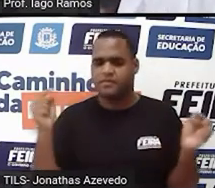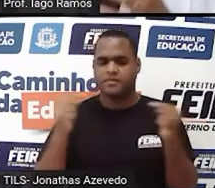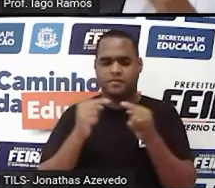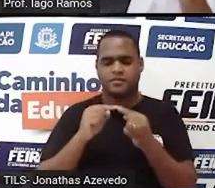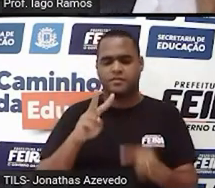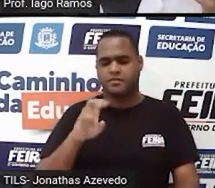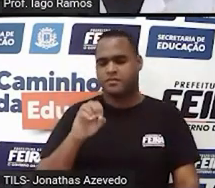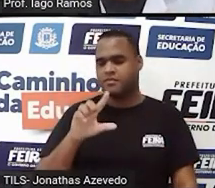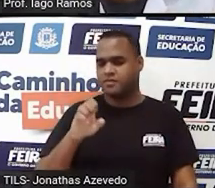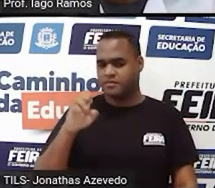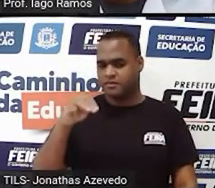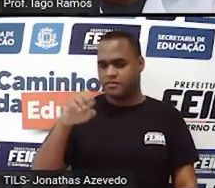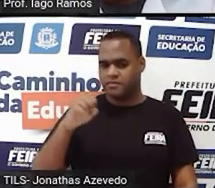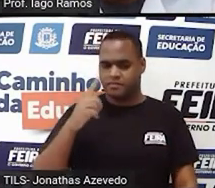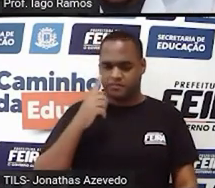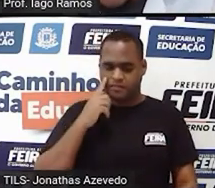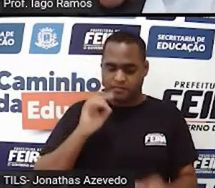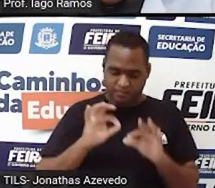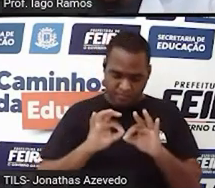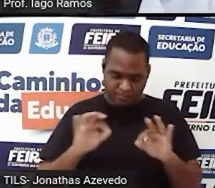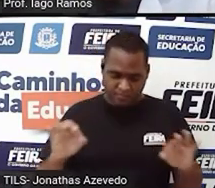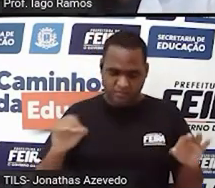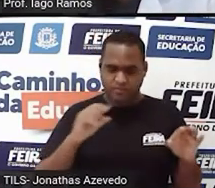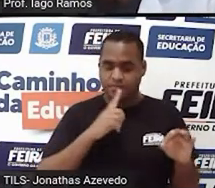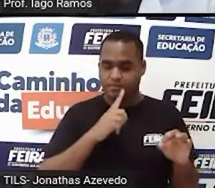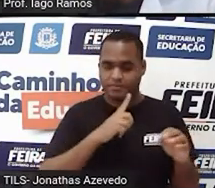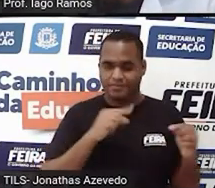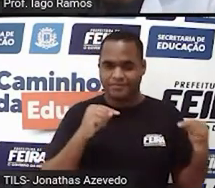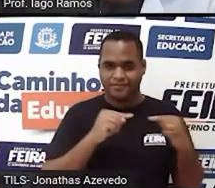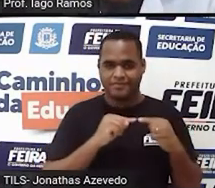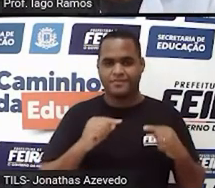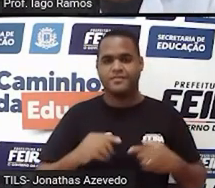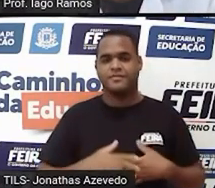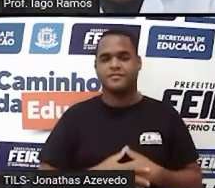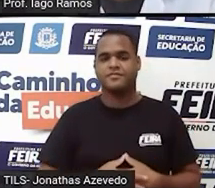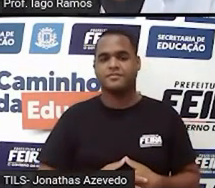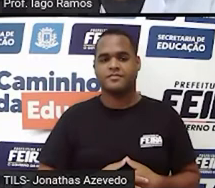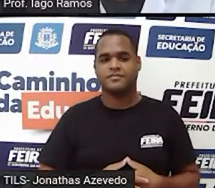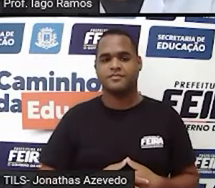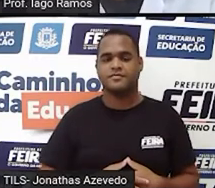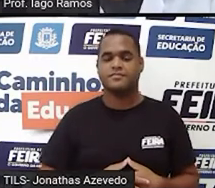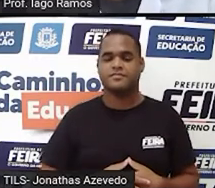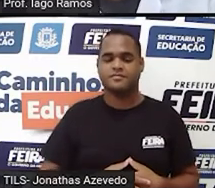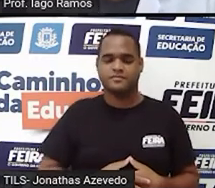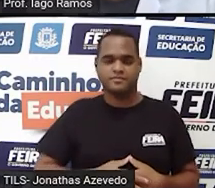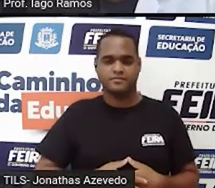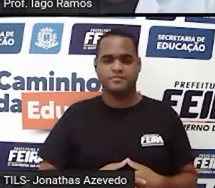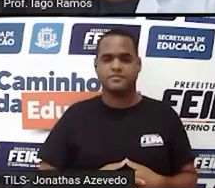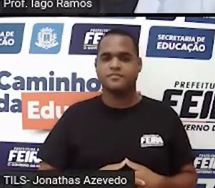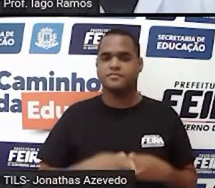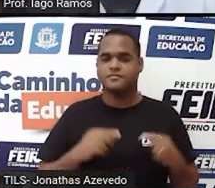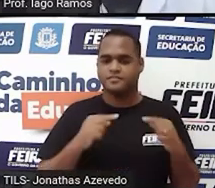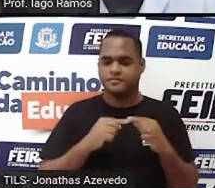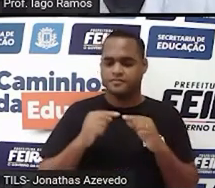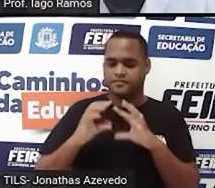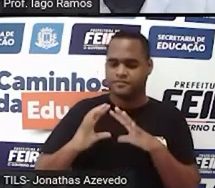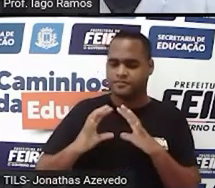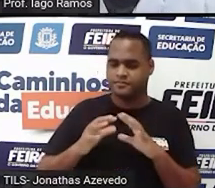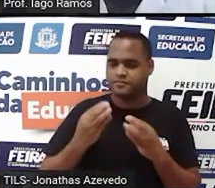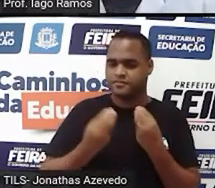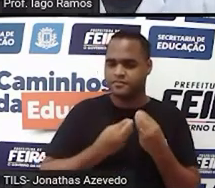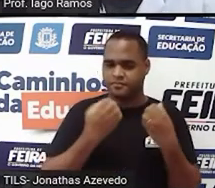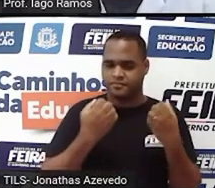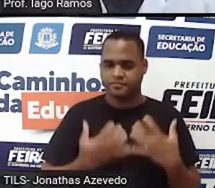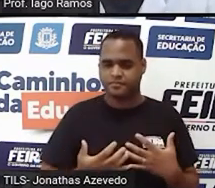fala mesmo de medida beleza bom então vamos pensar assim ó essa bola